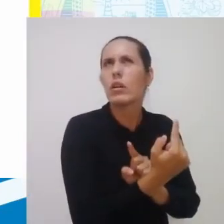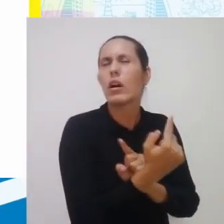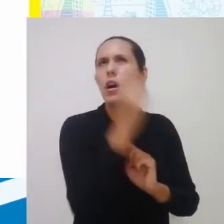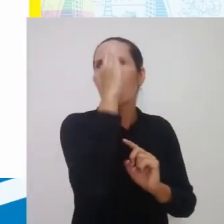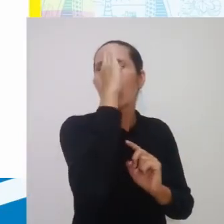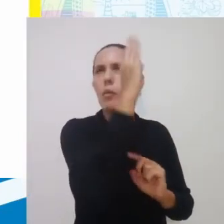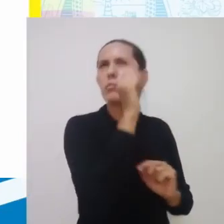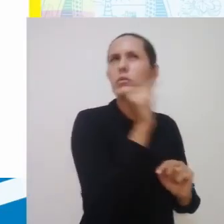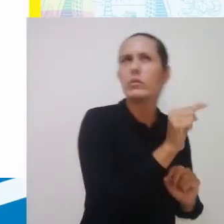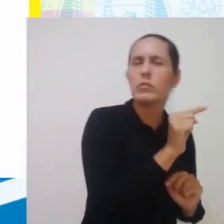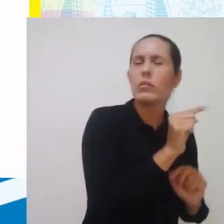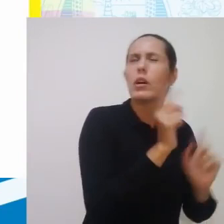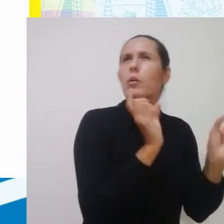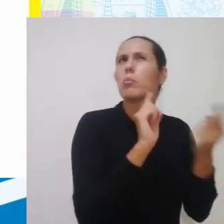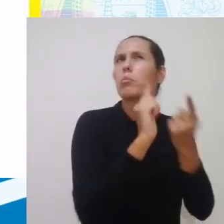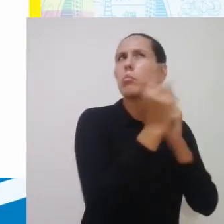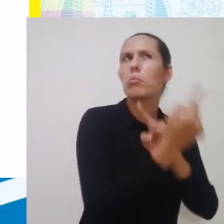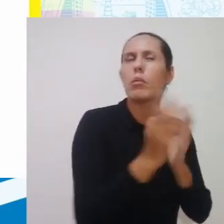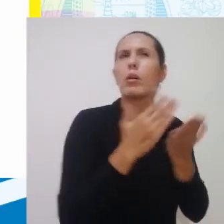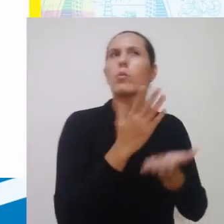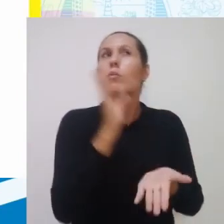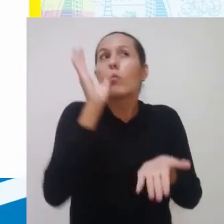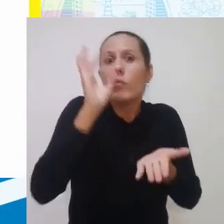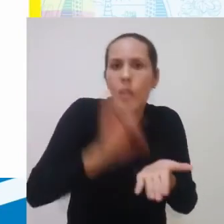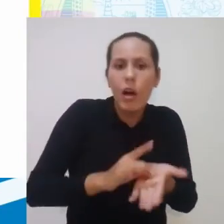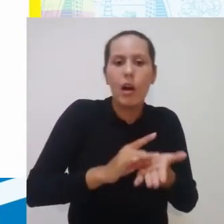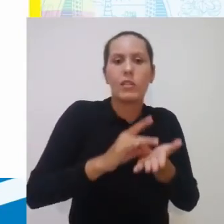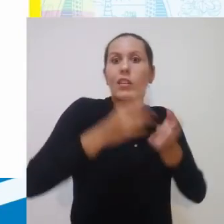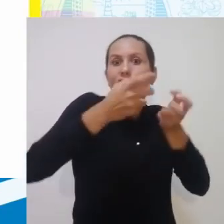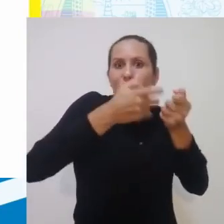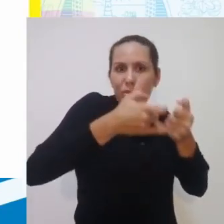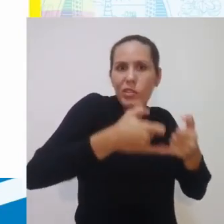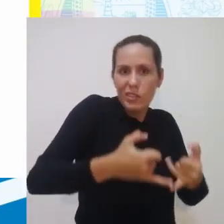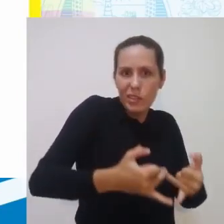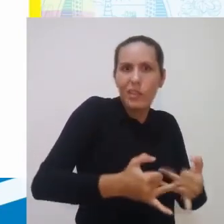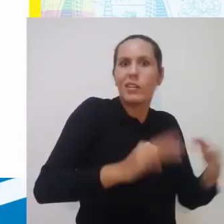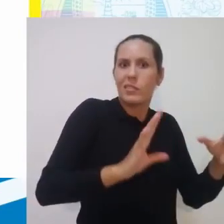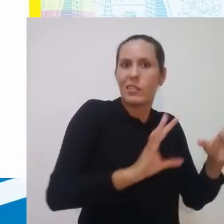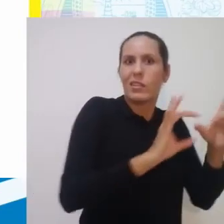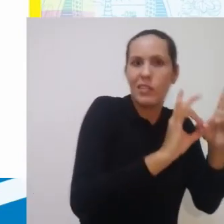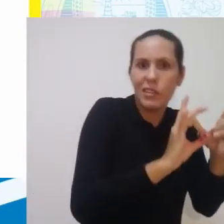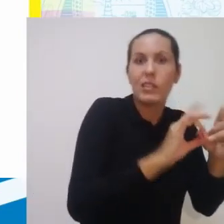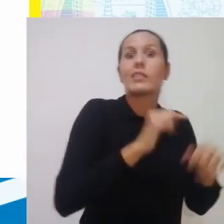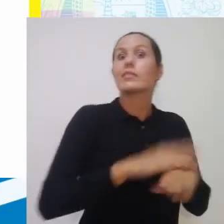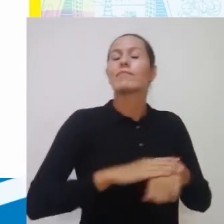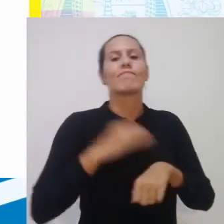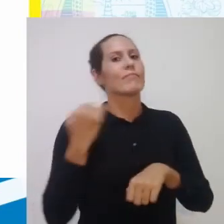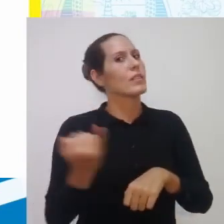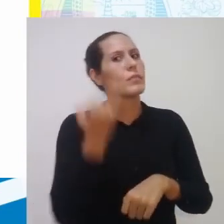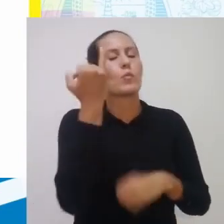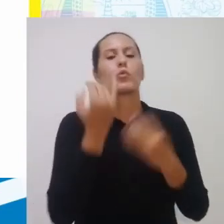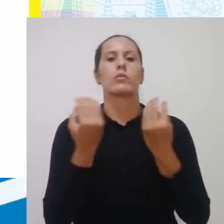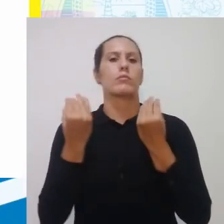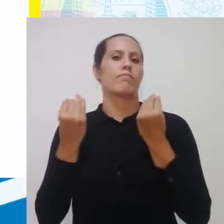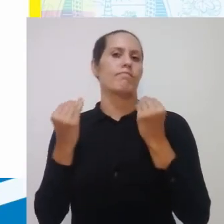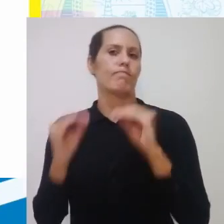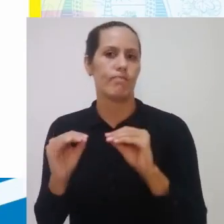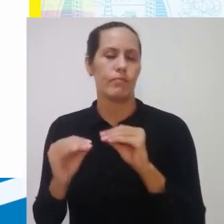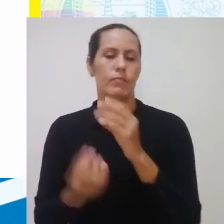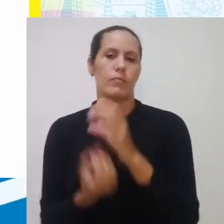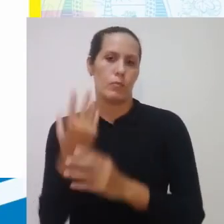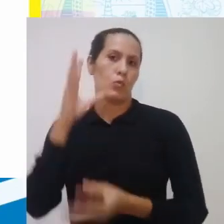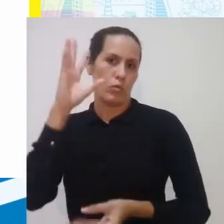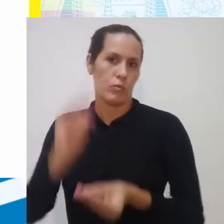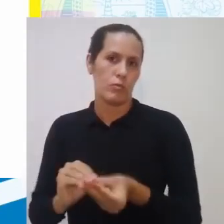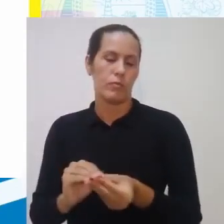ideia central, ou aquele fato que, na verdade, está justificando aquela ideia central. Isso daí é super importante que também